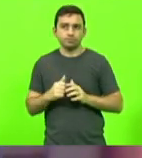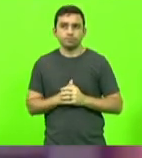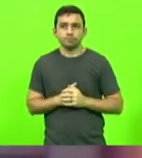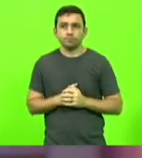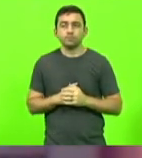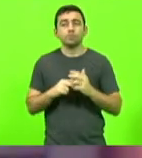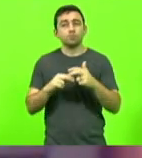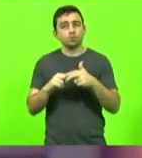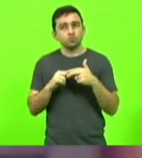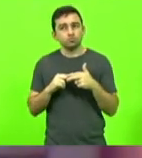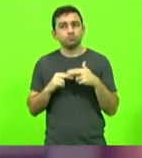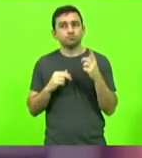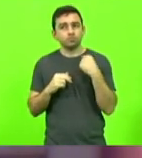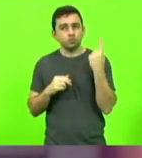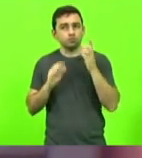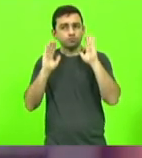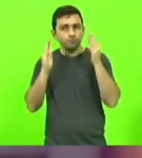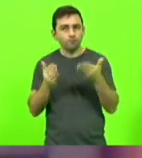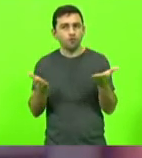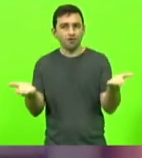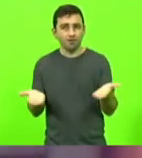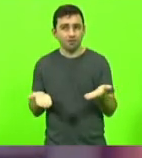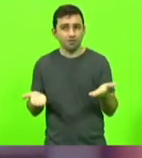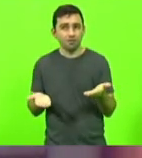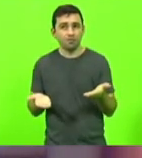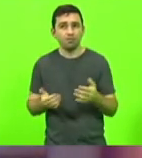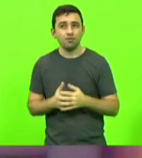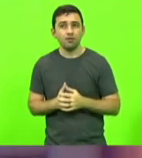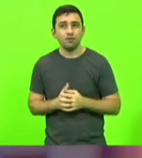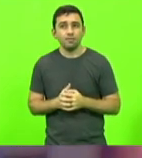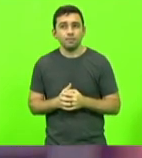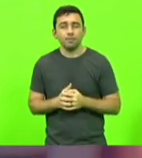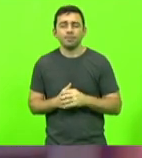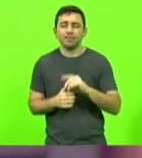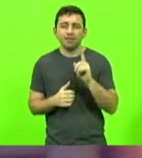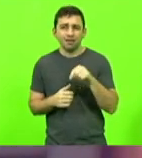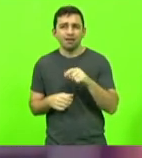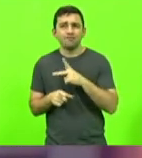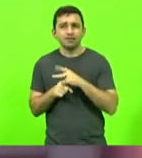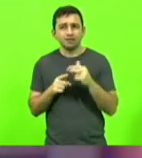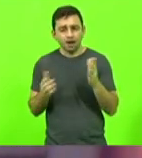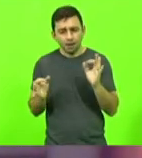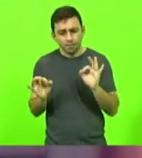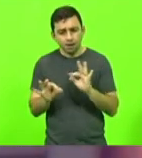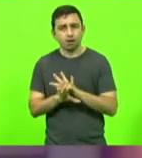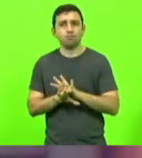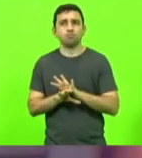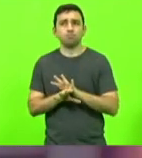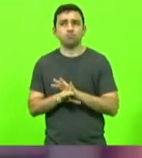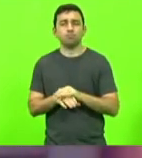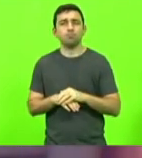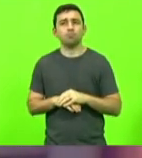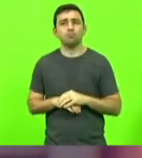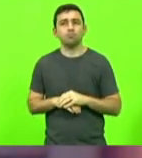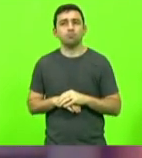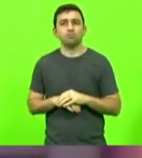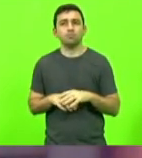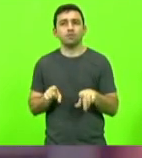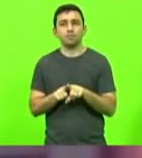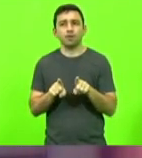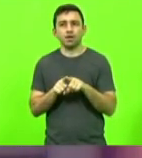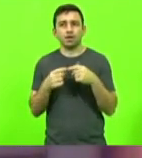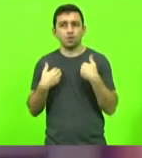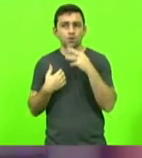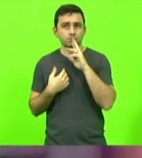Por isso, nosso foco agora é vencer essa etapa. E eu quero dizer que, além de ter que